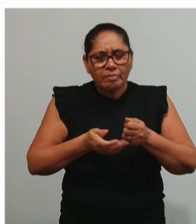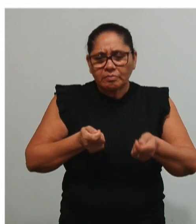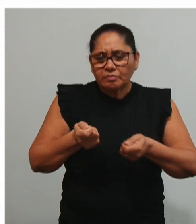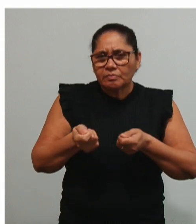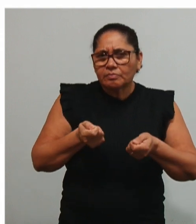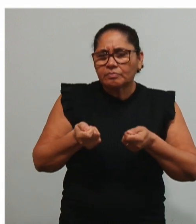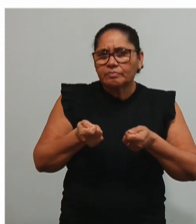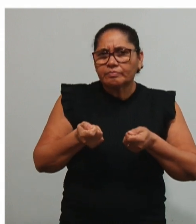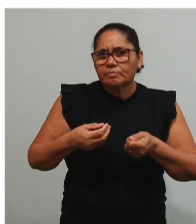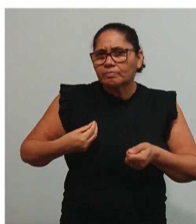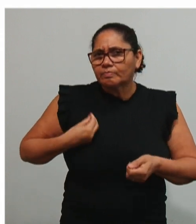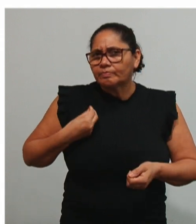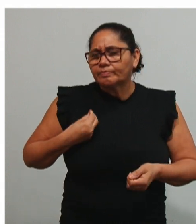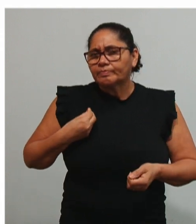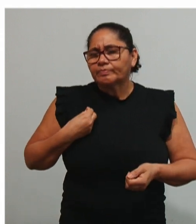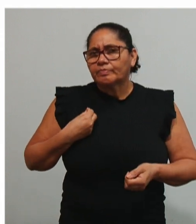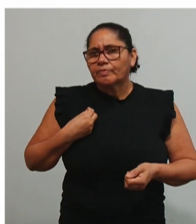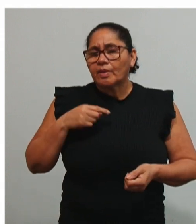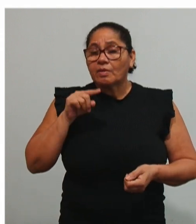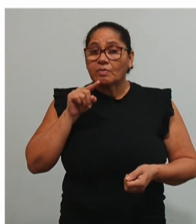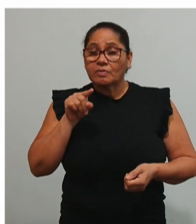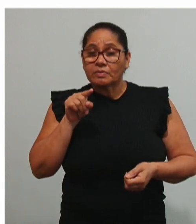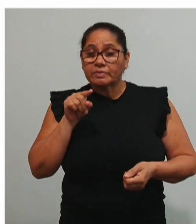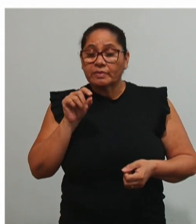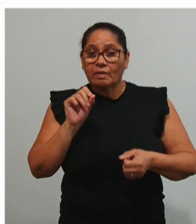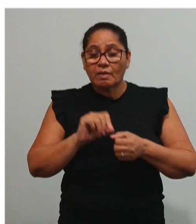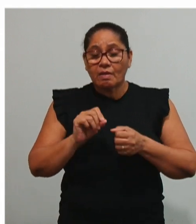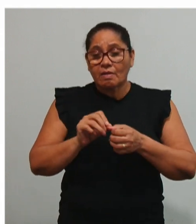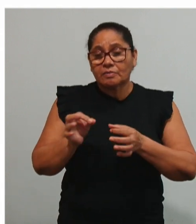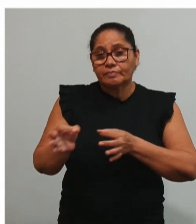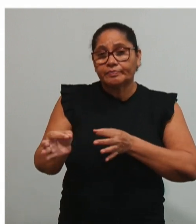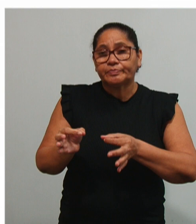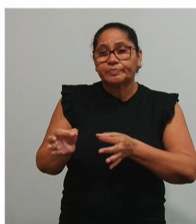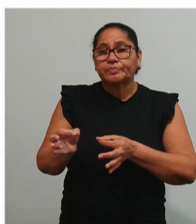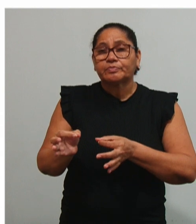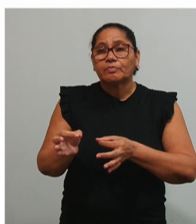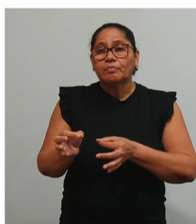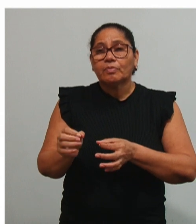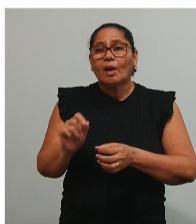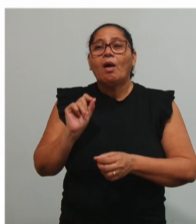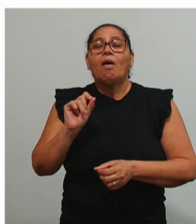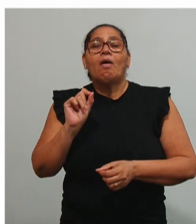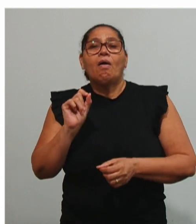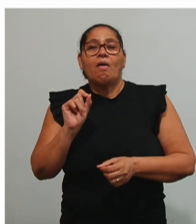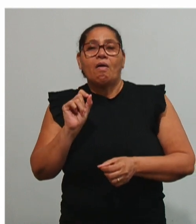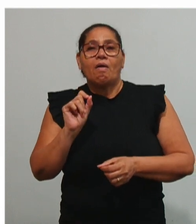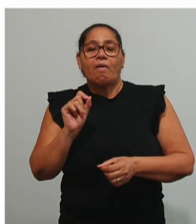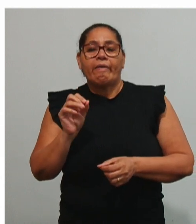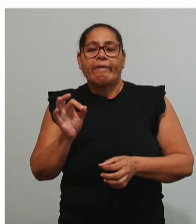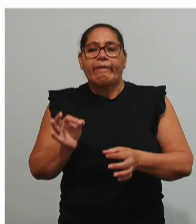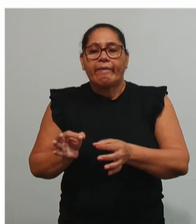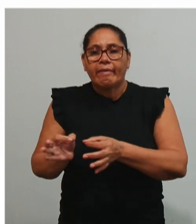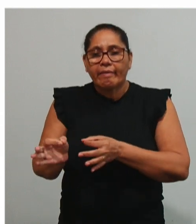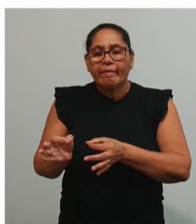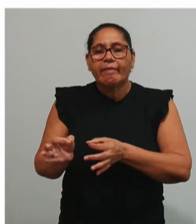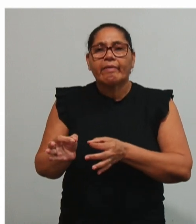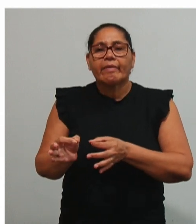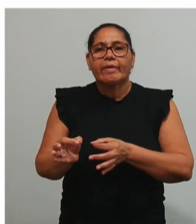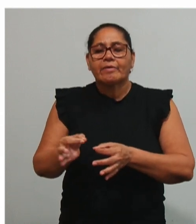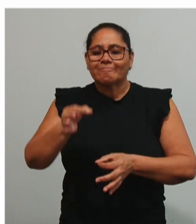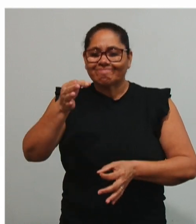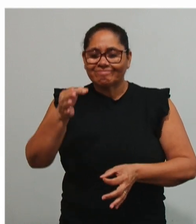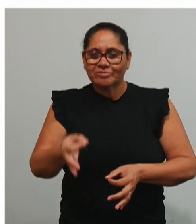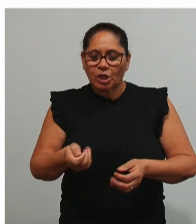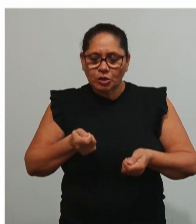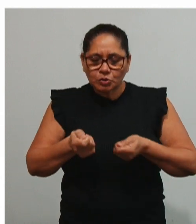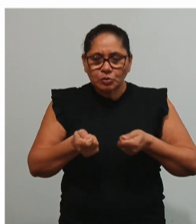que existe em você fazer um planejamento? Em que esse planejamento pode, de fato,